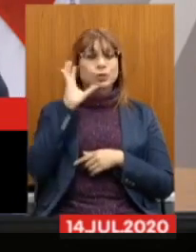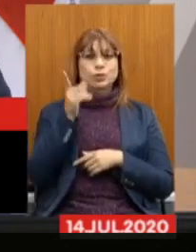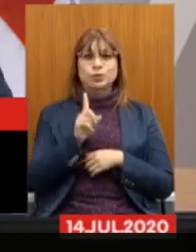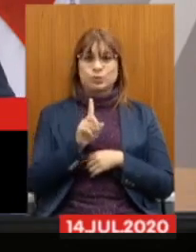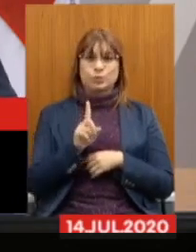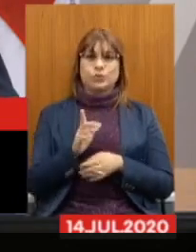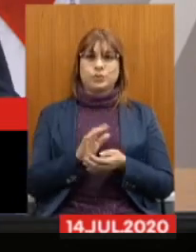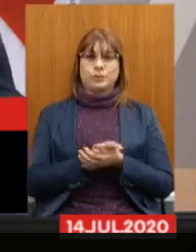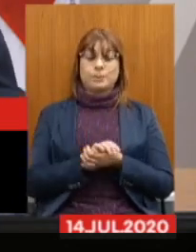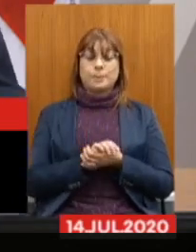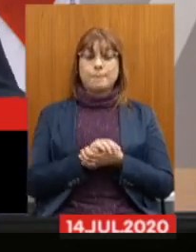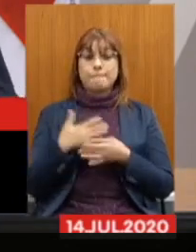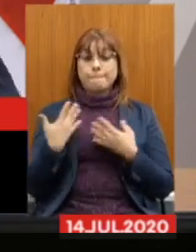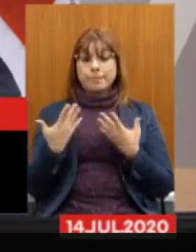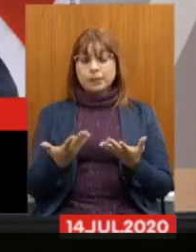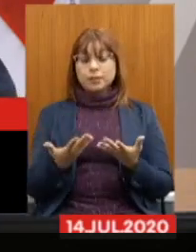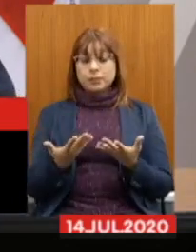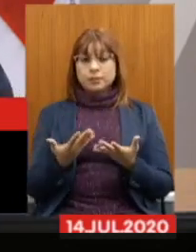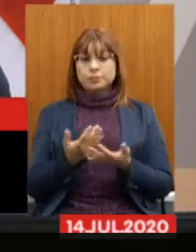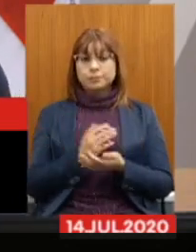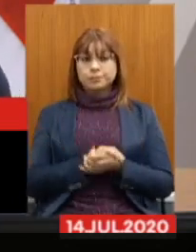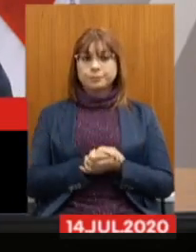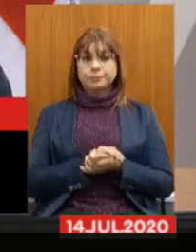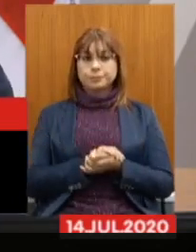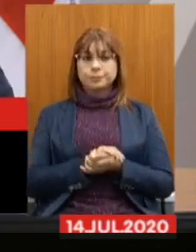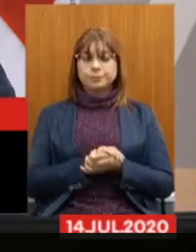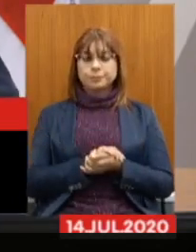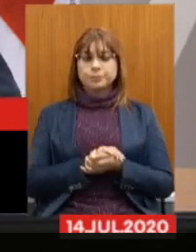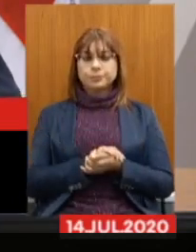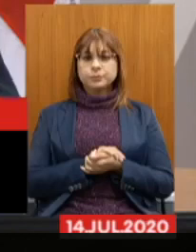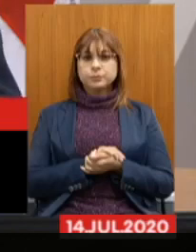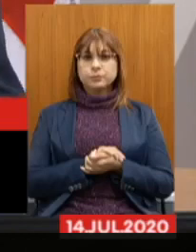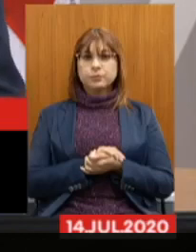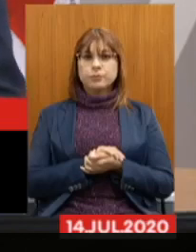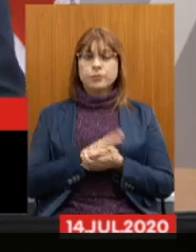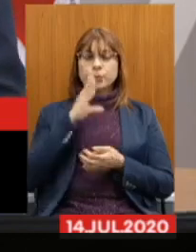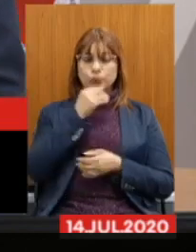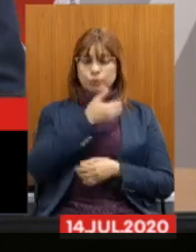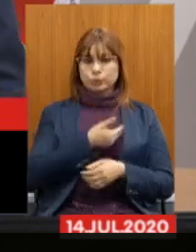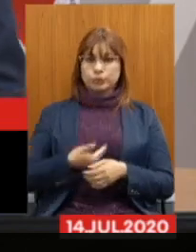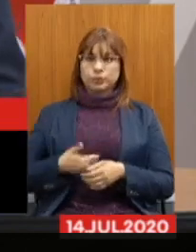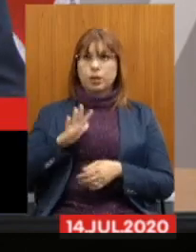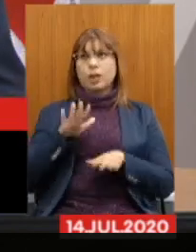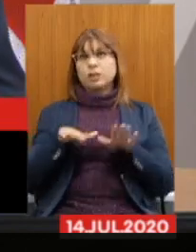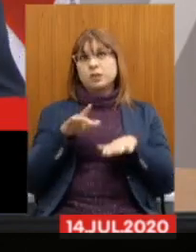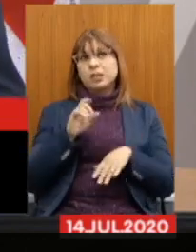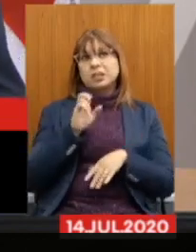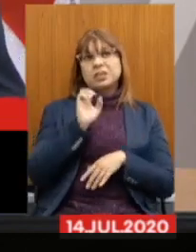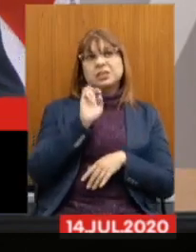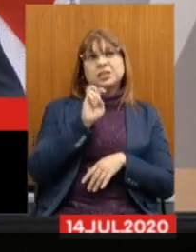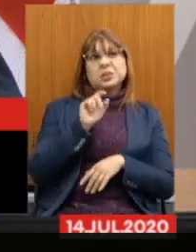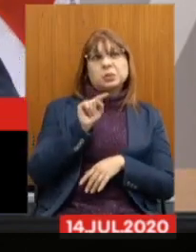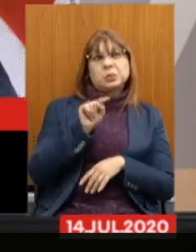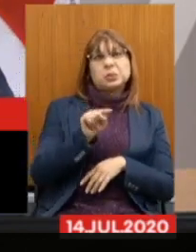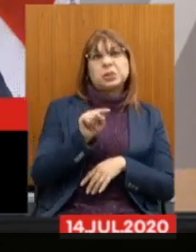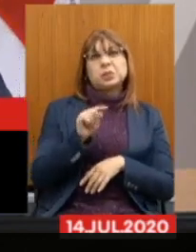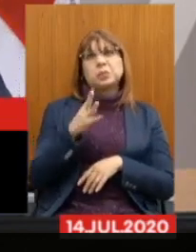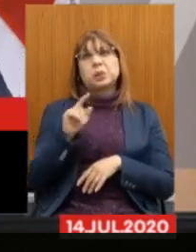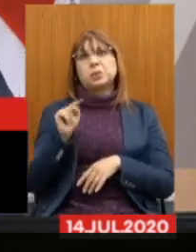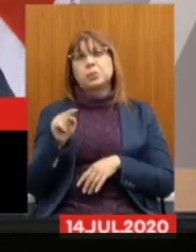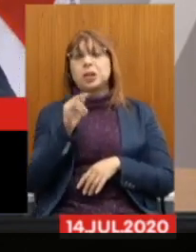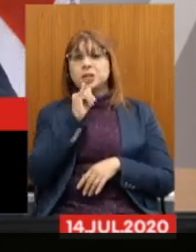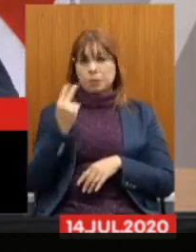Então, como é dois servidores públicos, um recebe 5 mil, 4 mil, os dois juntos recebem 10 mil.